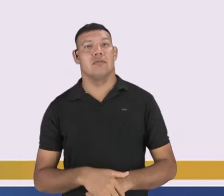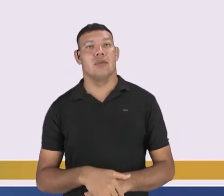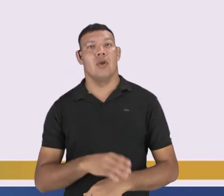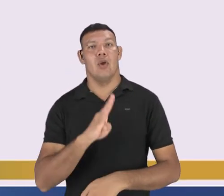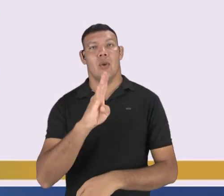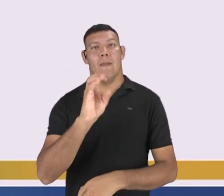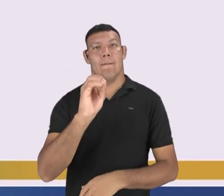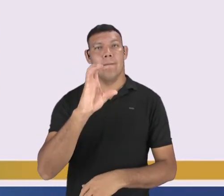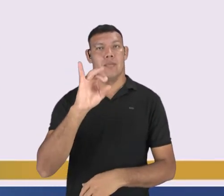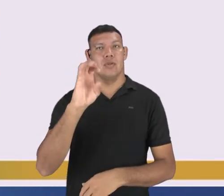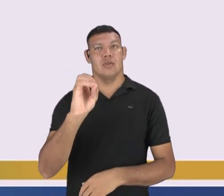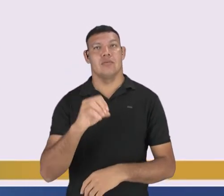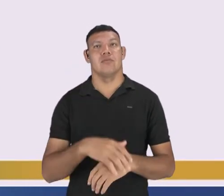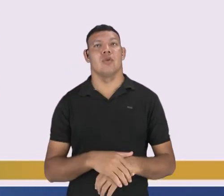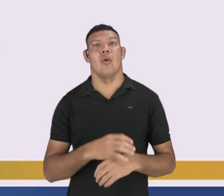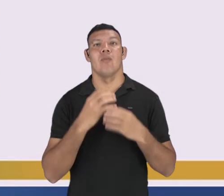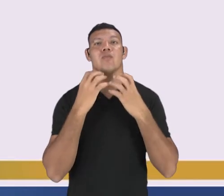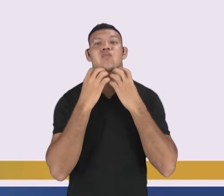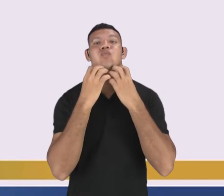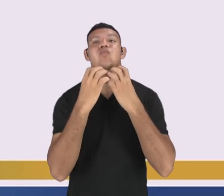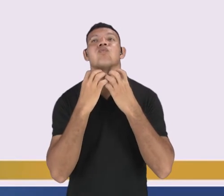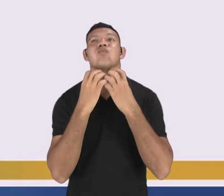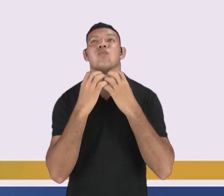como se fosse um papo.